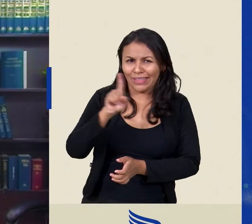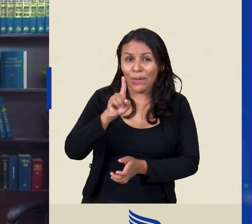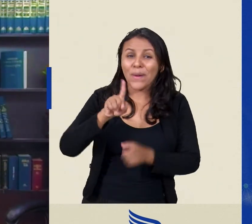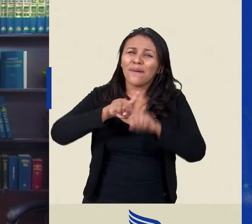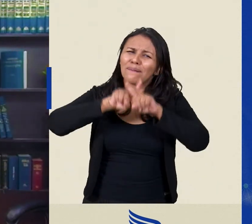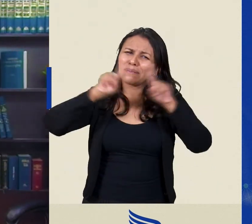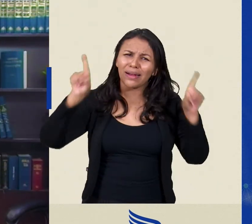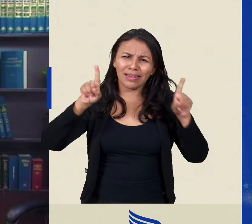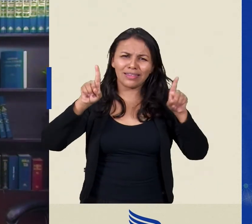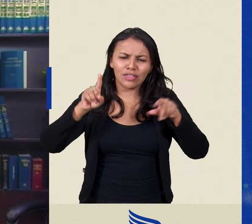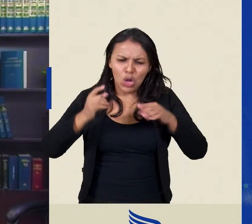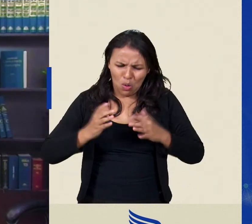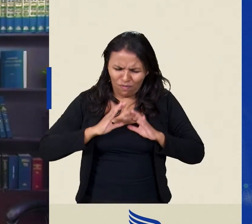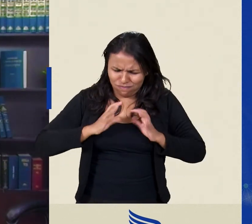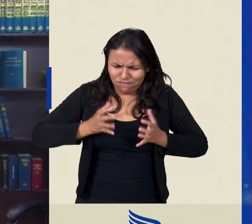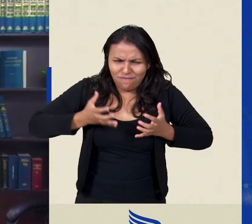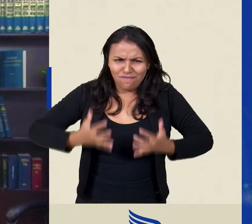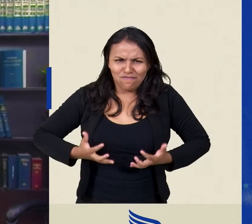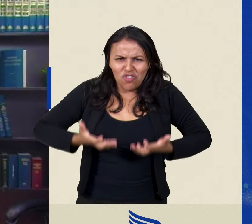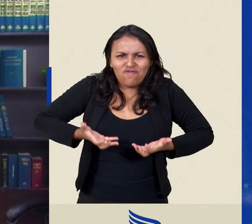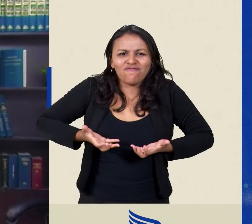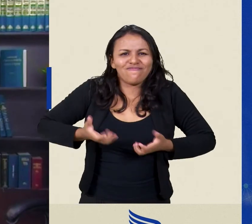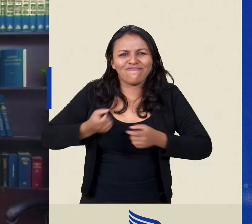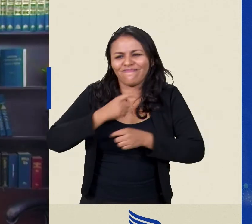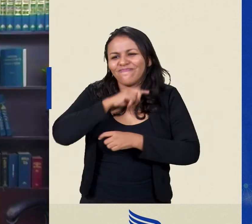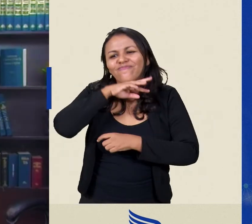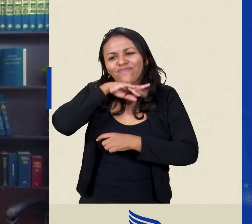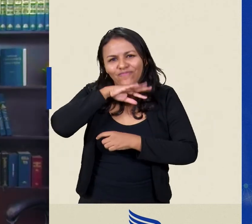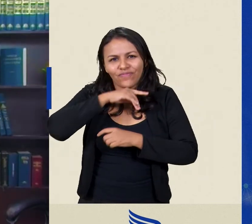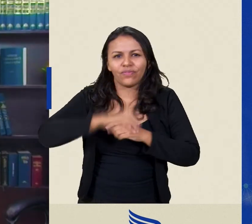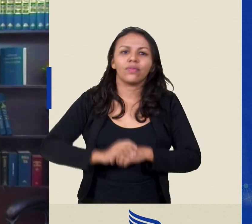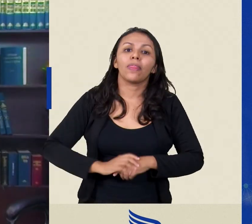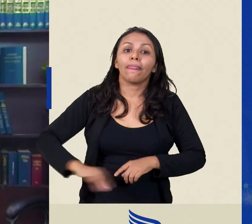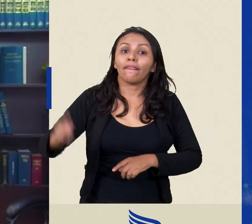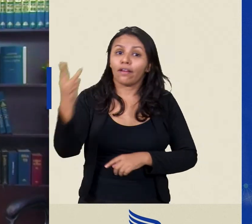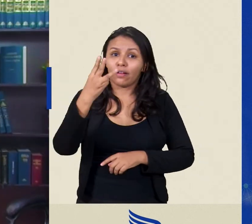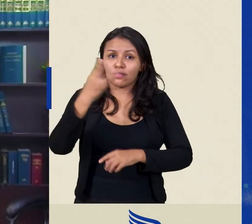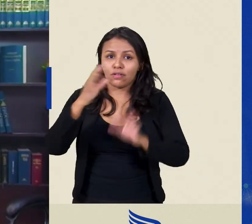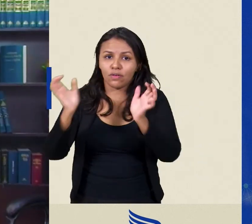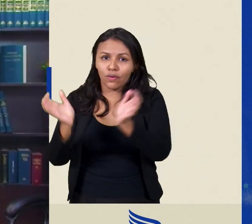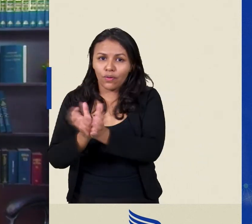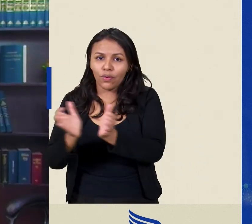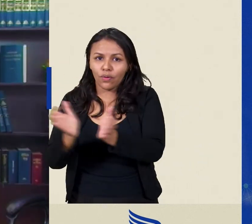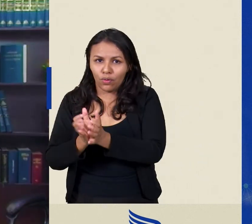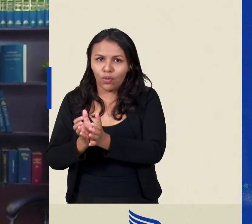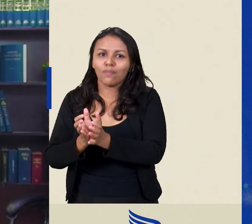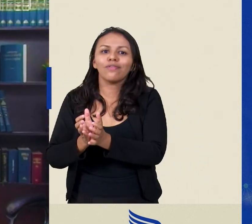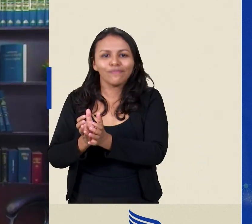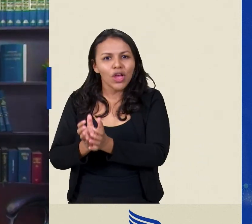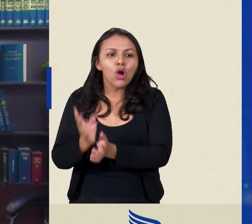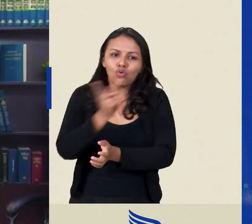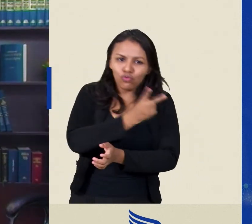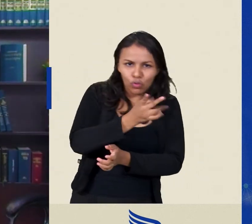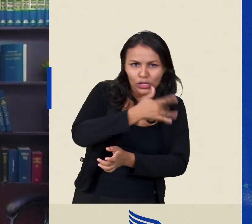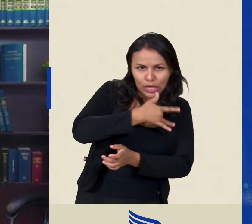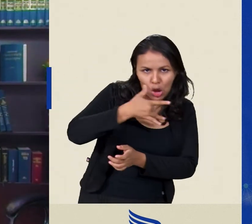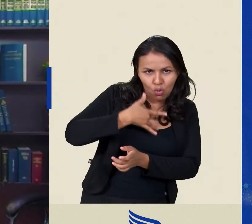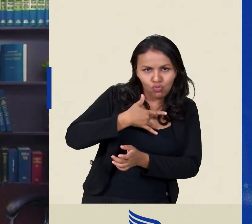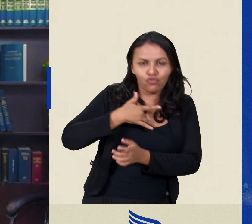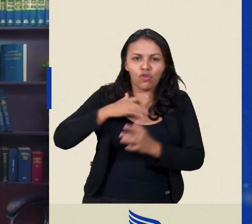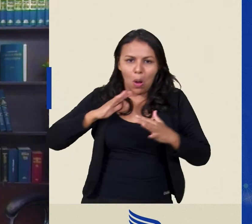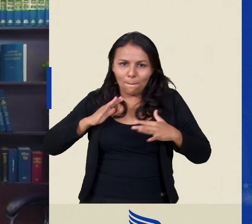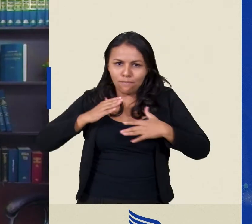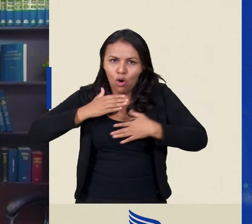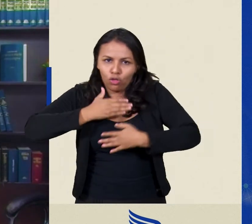o princípio da modéstia. Porém, o terceiro grupo estava em harmonia com ambos os princípios,